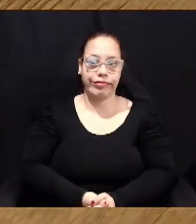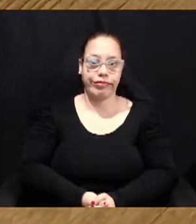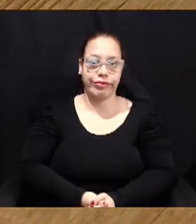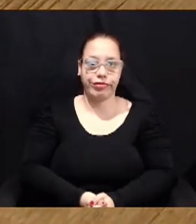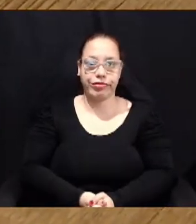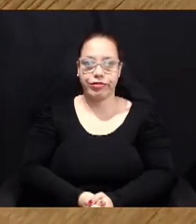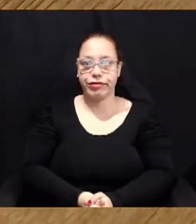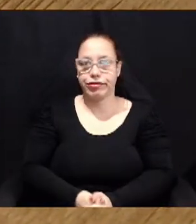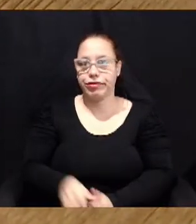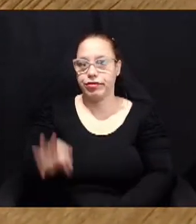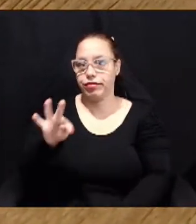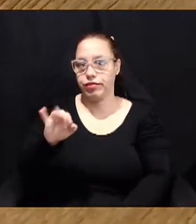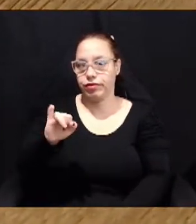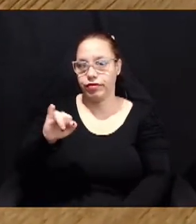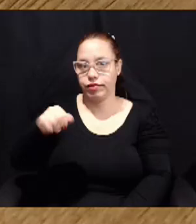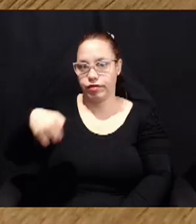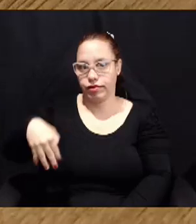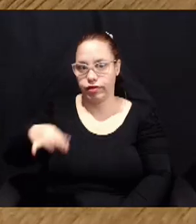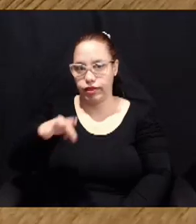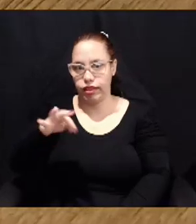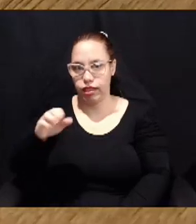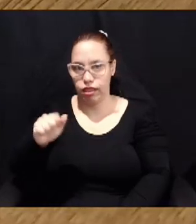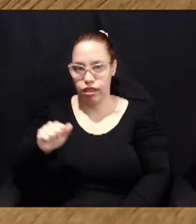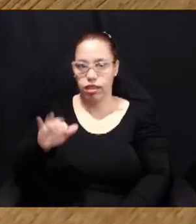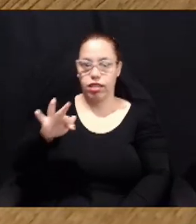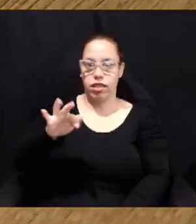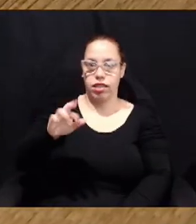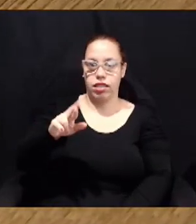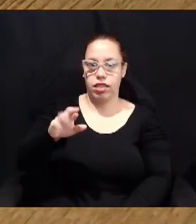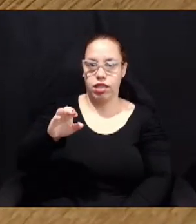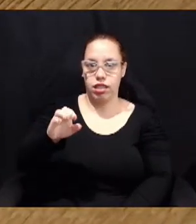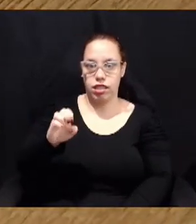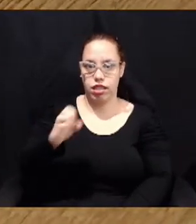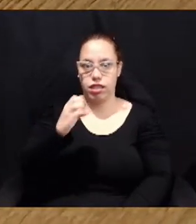é a tirinha que eu mais me inspirei em Campinas, assim...